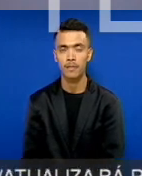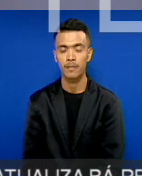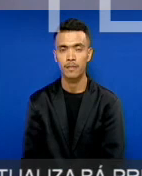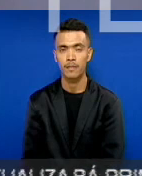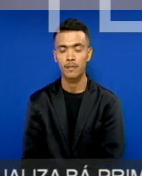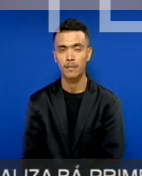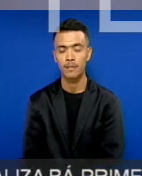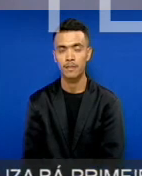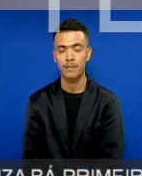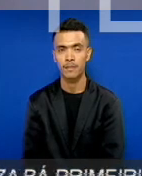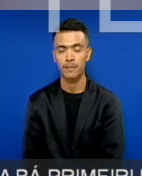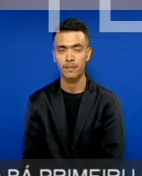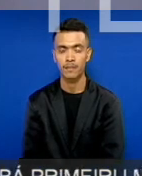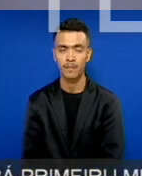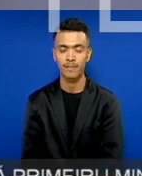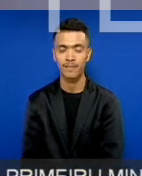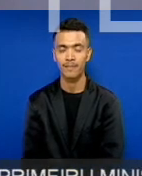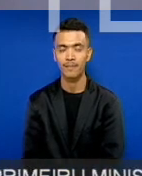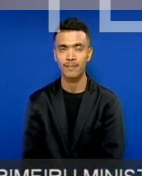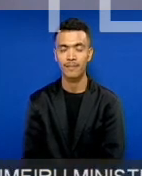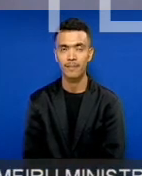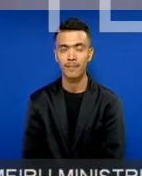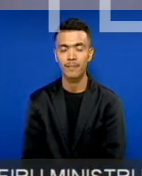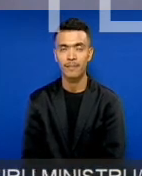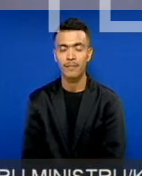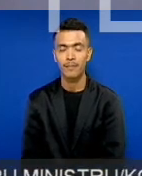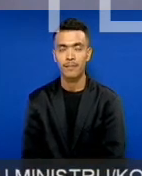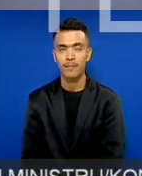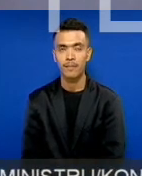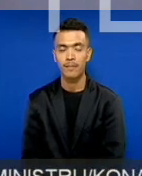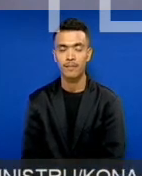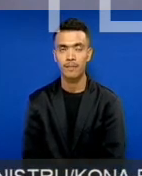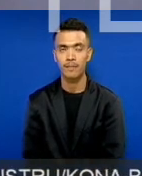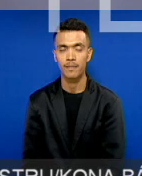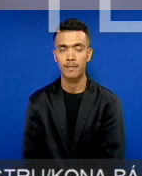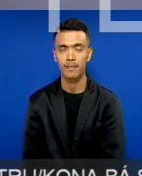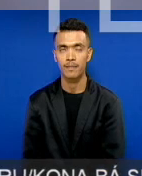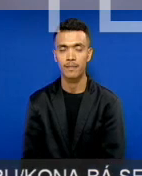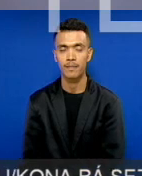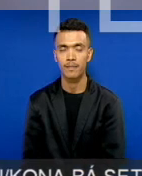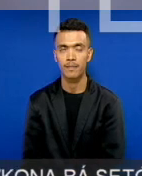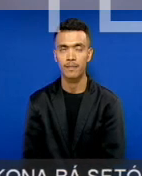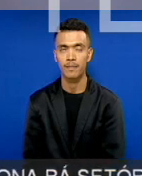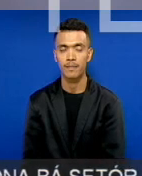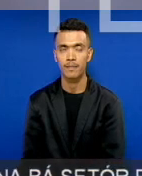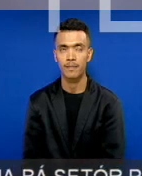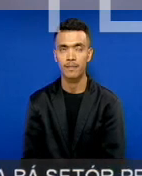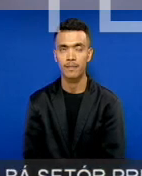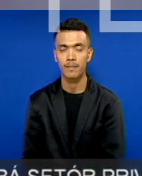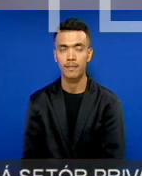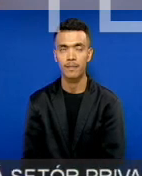são tudo áreas onde a Academia Forges trabalha. E a Academia também aqui é no sentido da colaboração, de